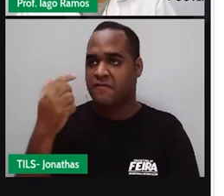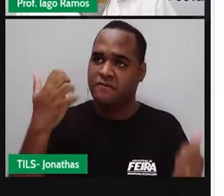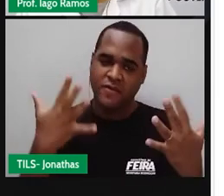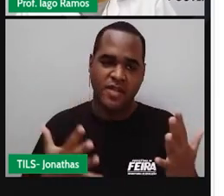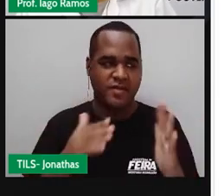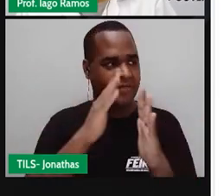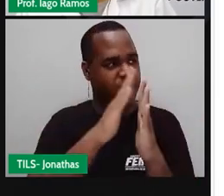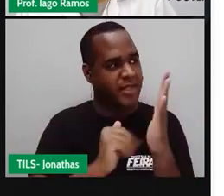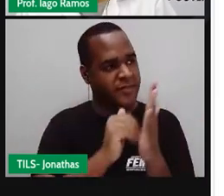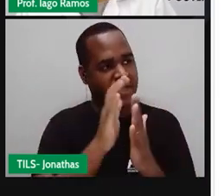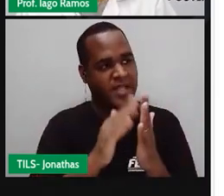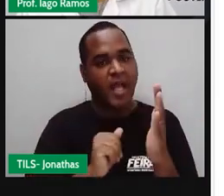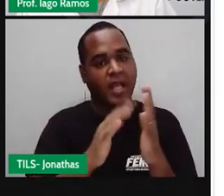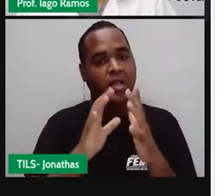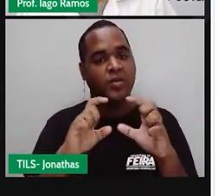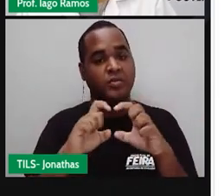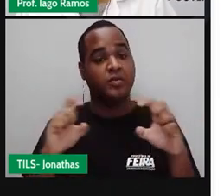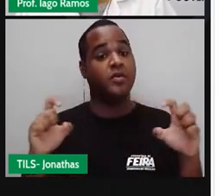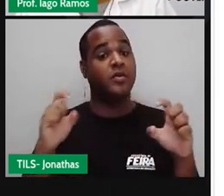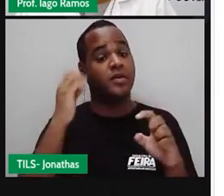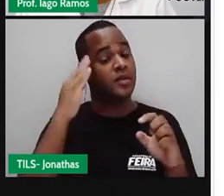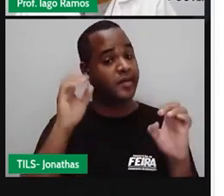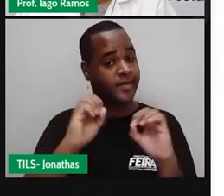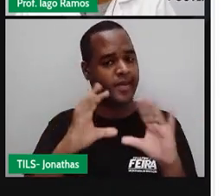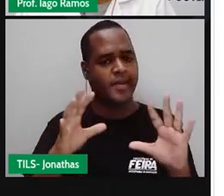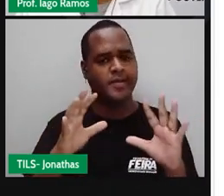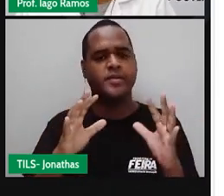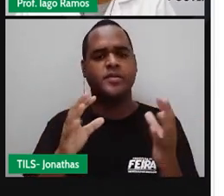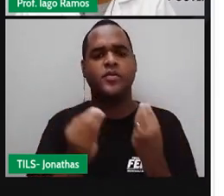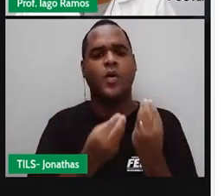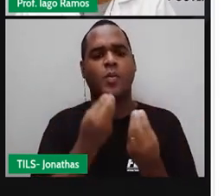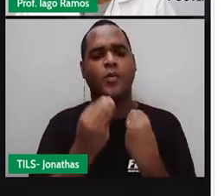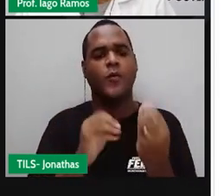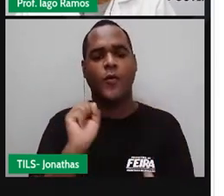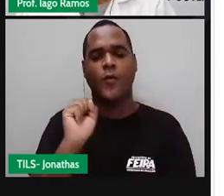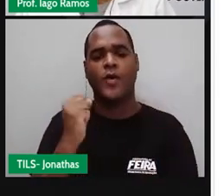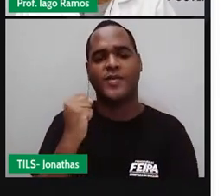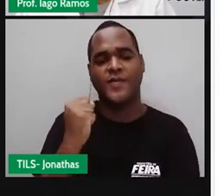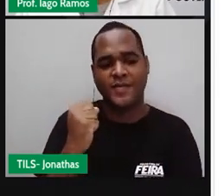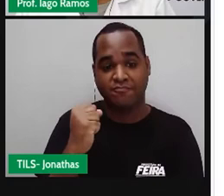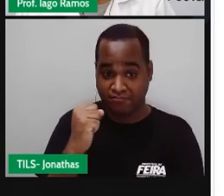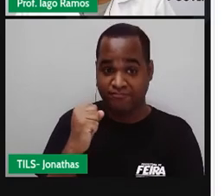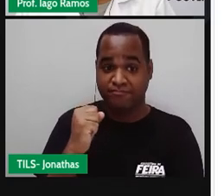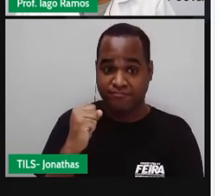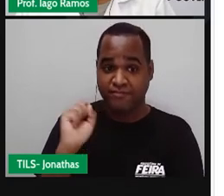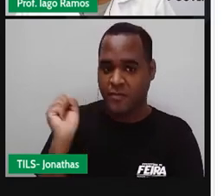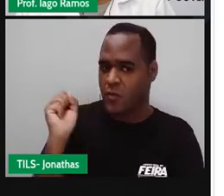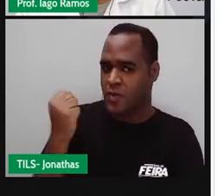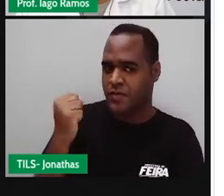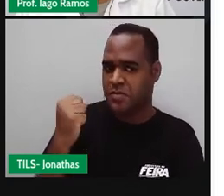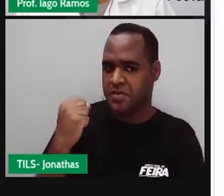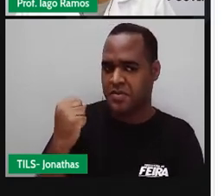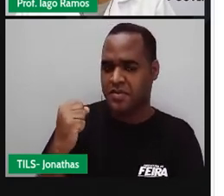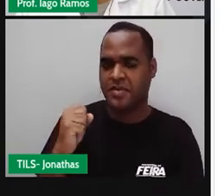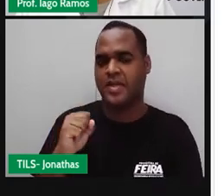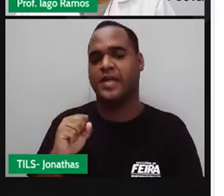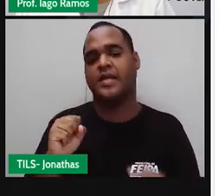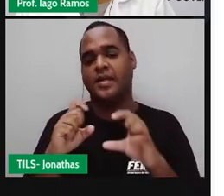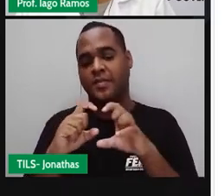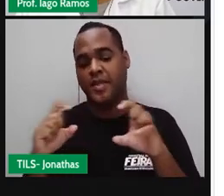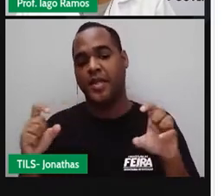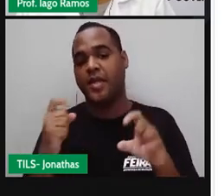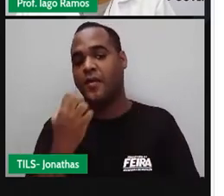aqui pintado ó vamos fazer bonitinho se eu pegar desses oito desses oito pedacinhos e